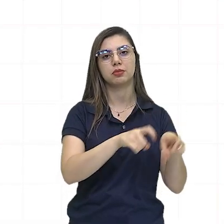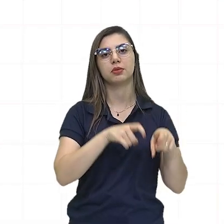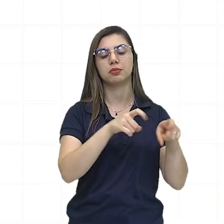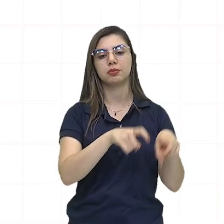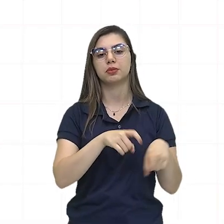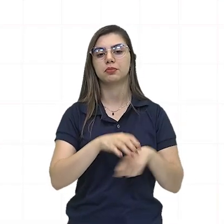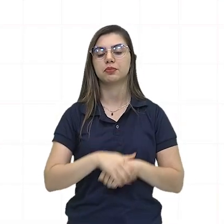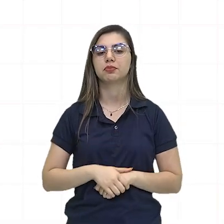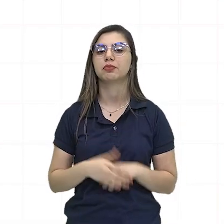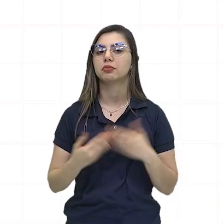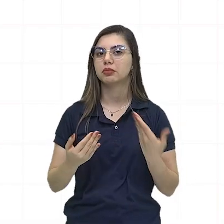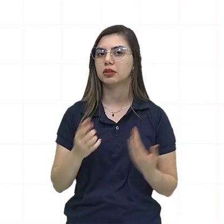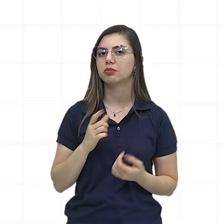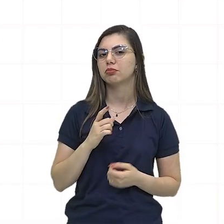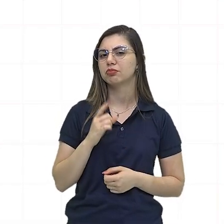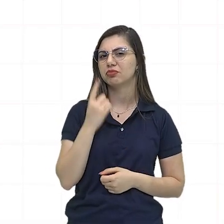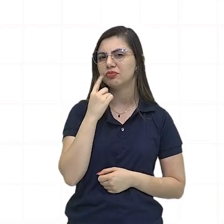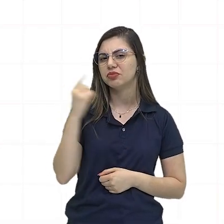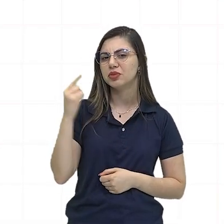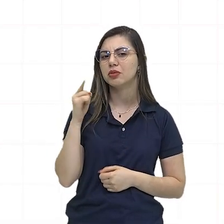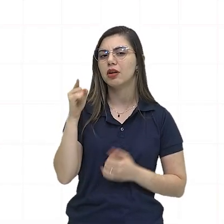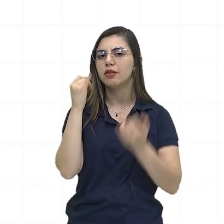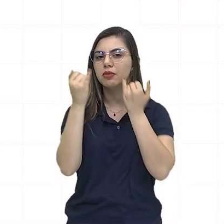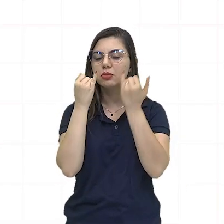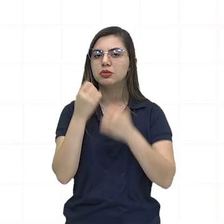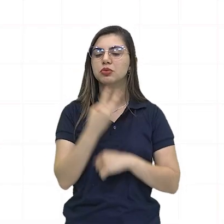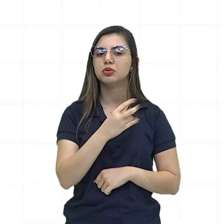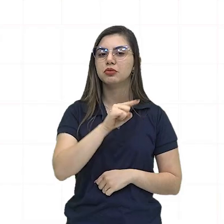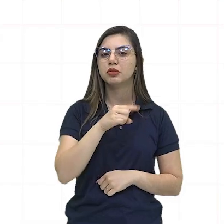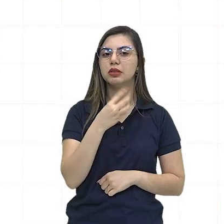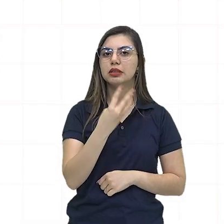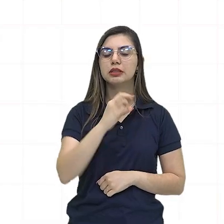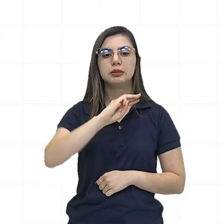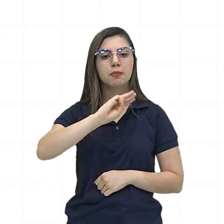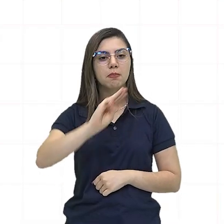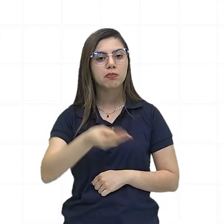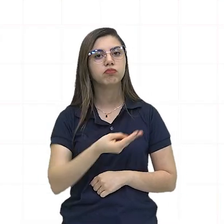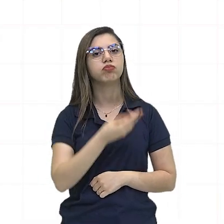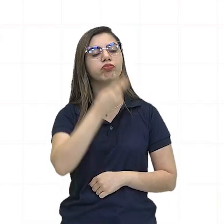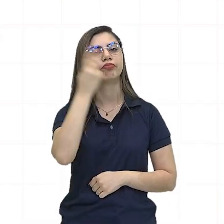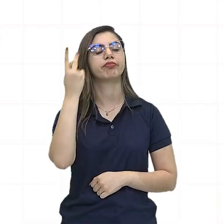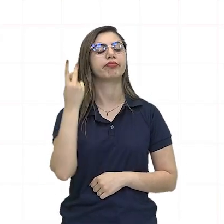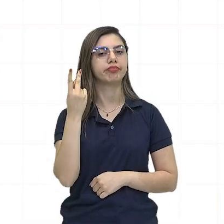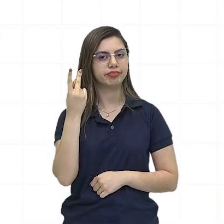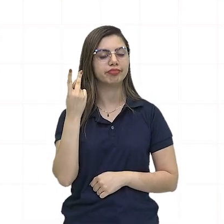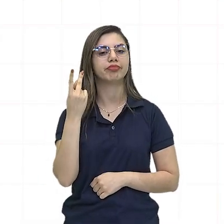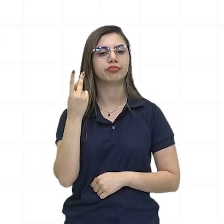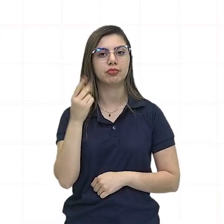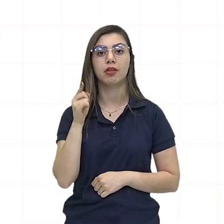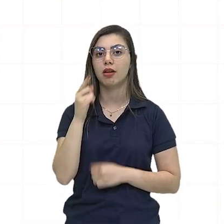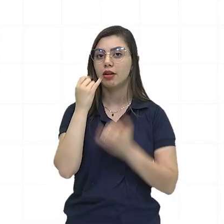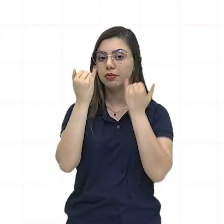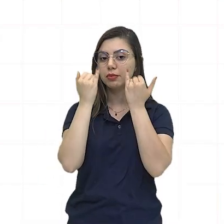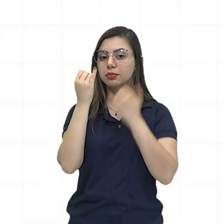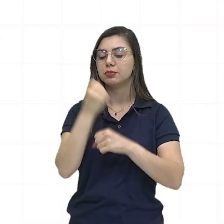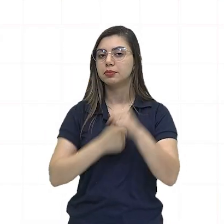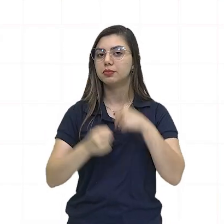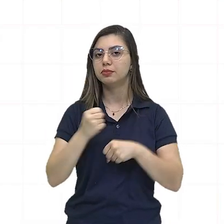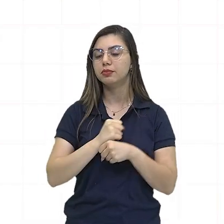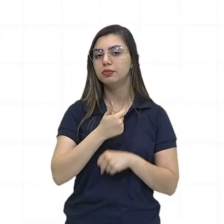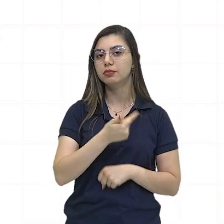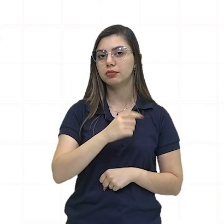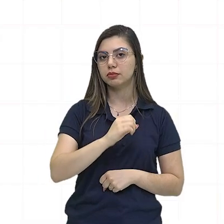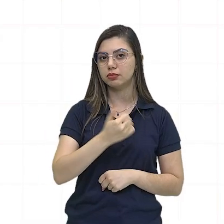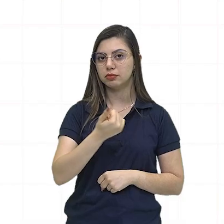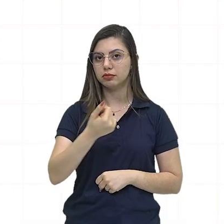milhões de pessoas, de acordo com o dado de 2017, de pessoas aí envolvidas, né, participando